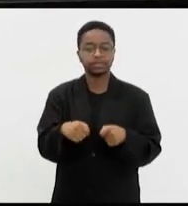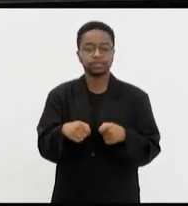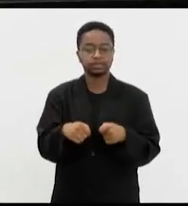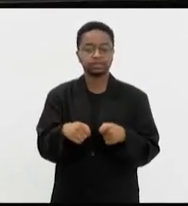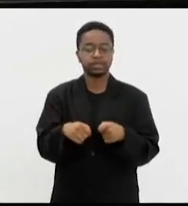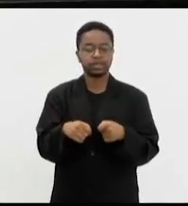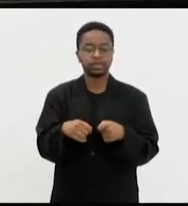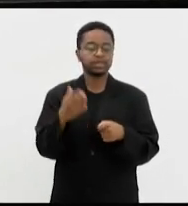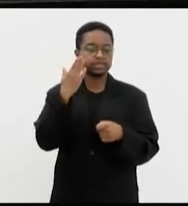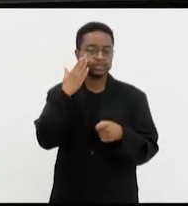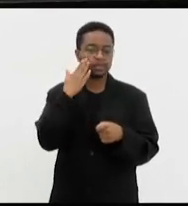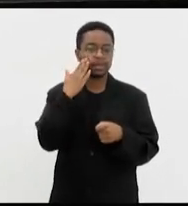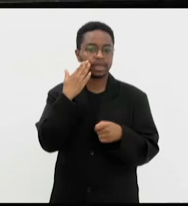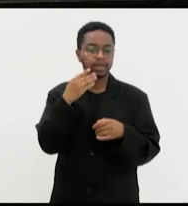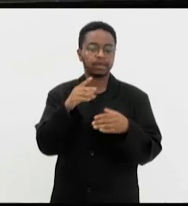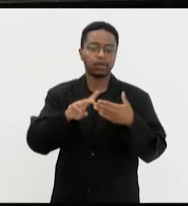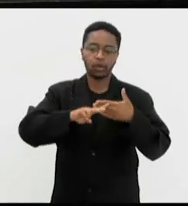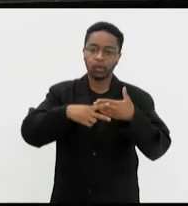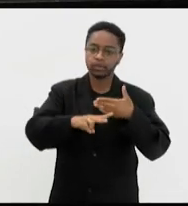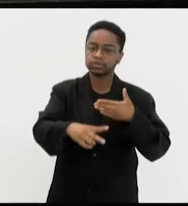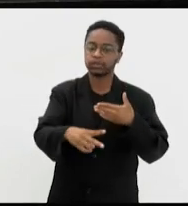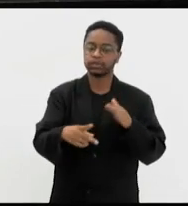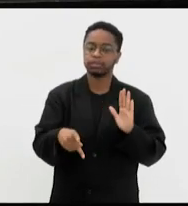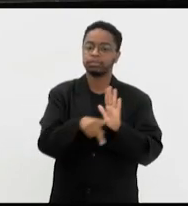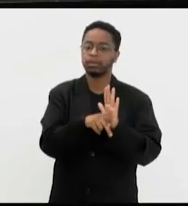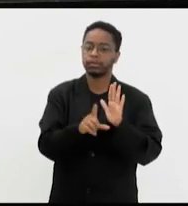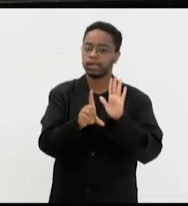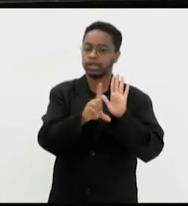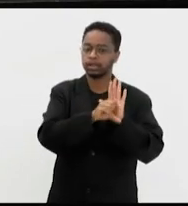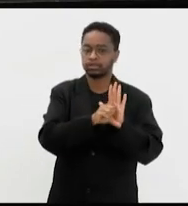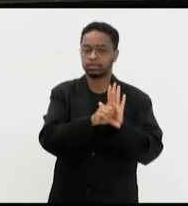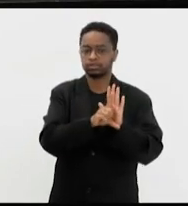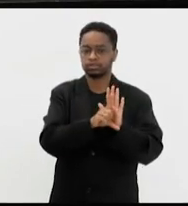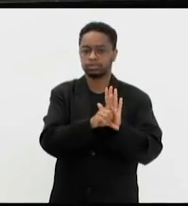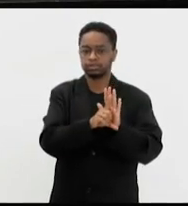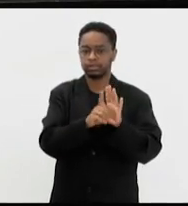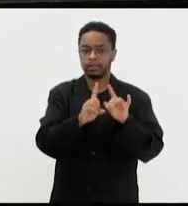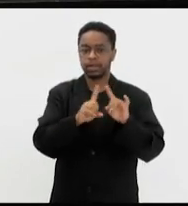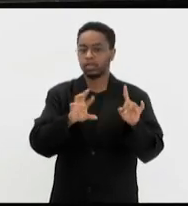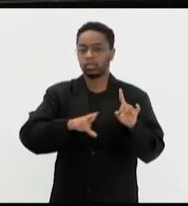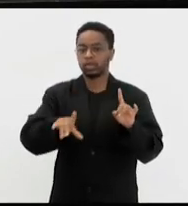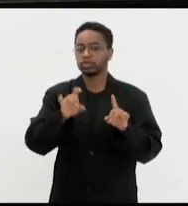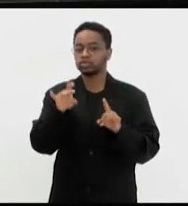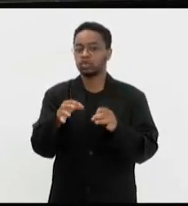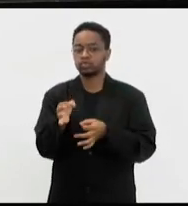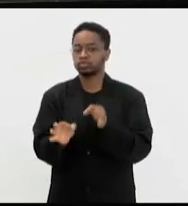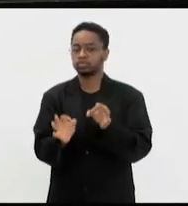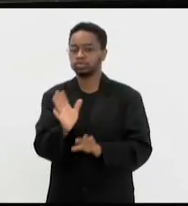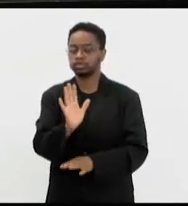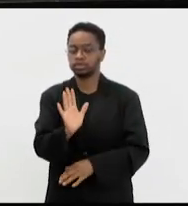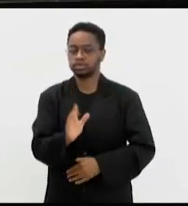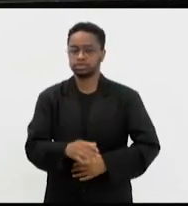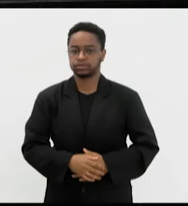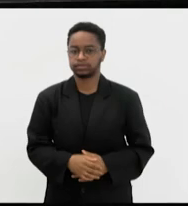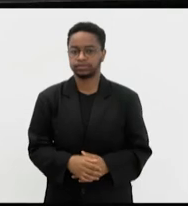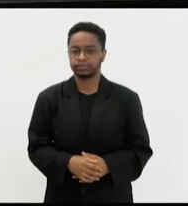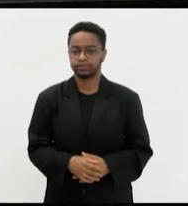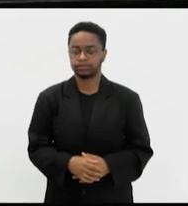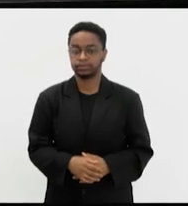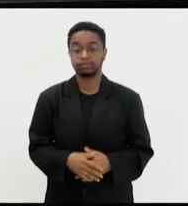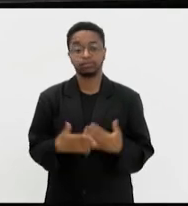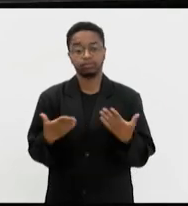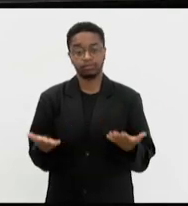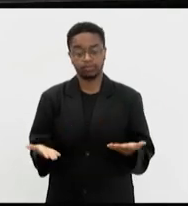consequências rigorosas da Lei e não do justiçamento então